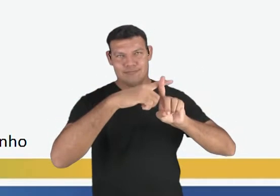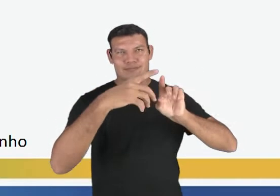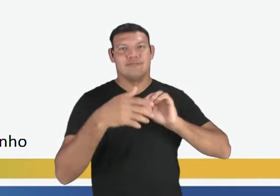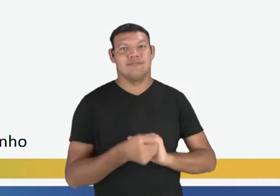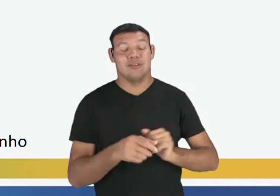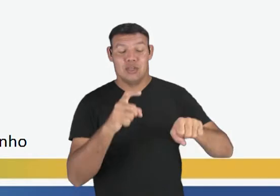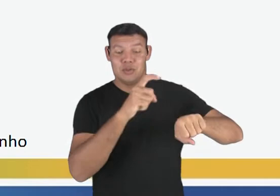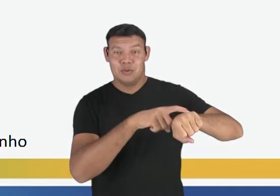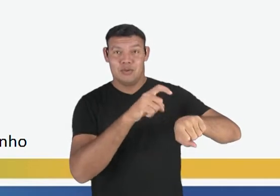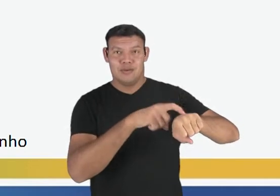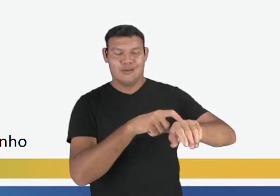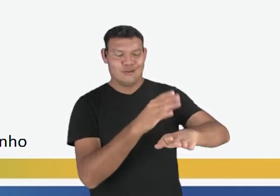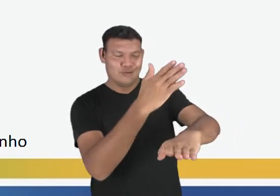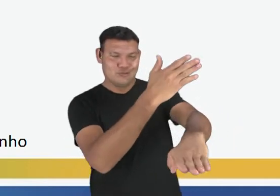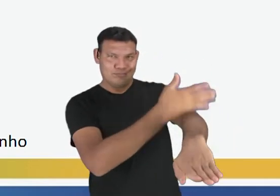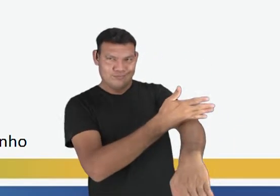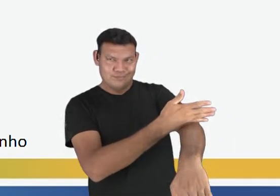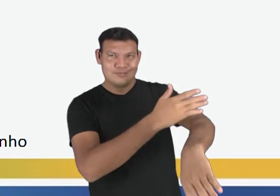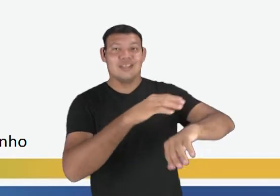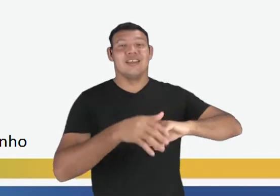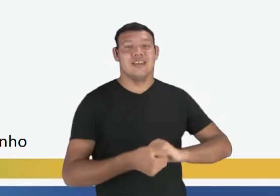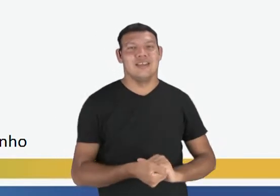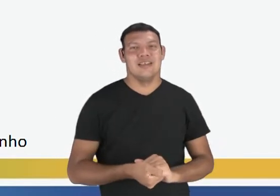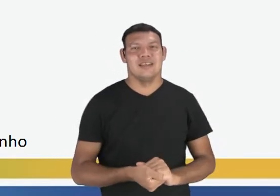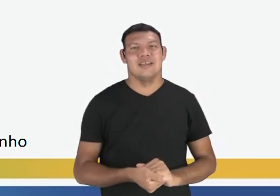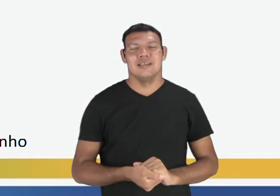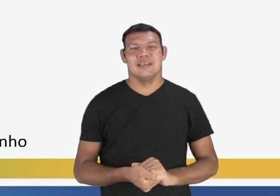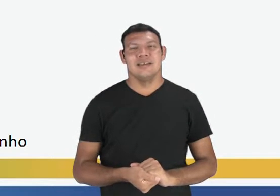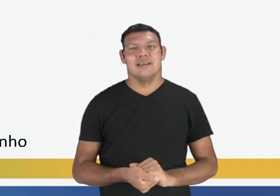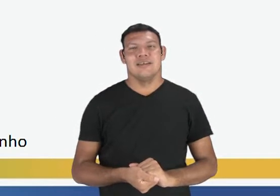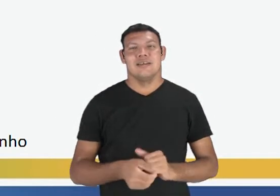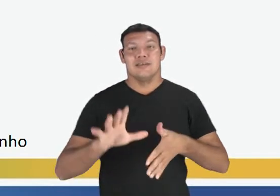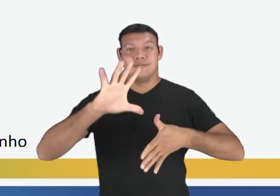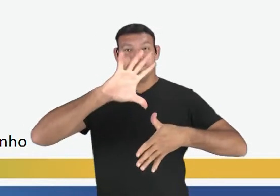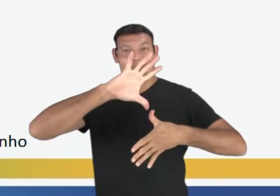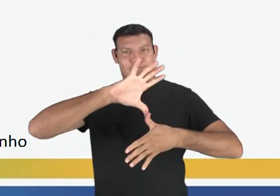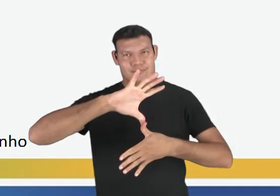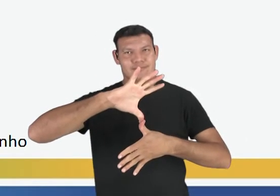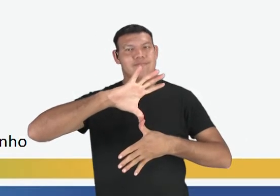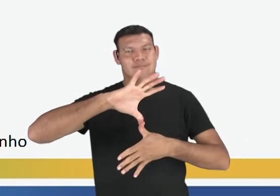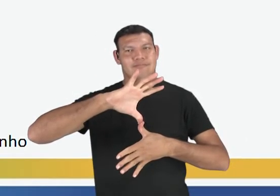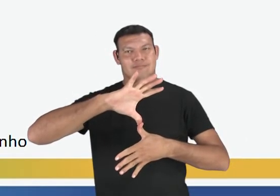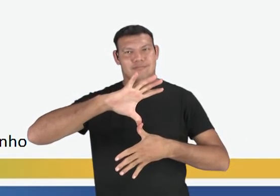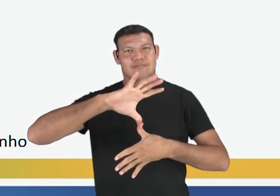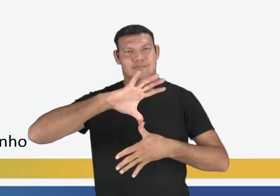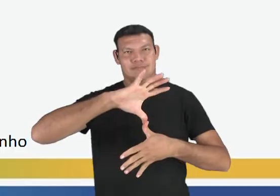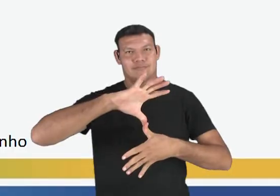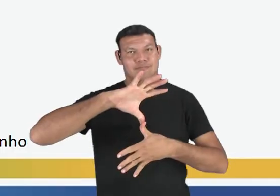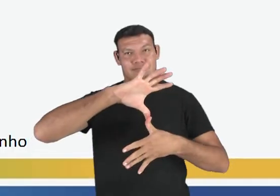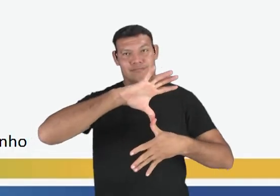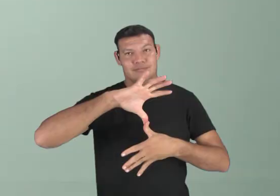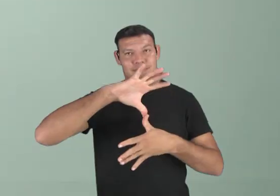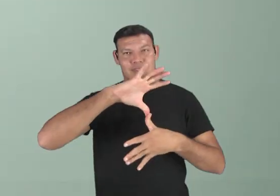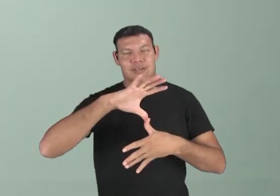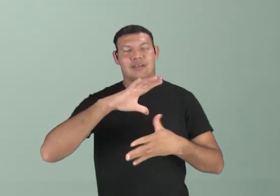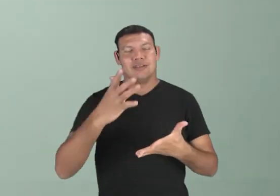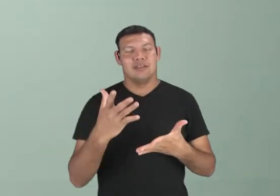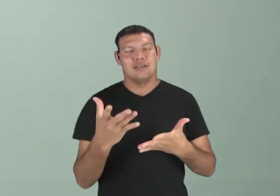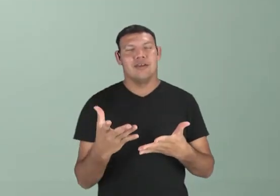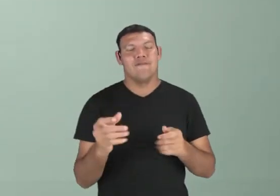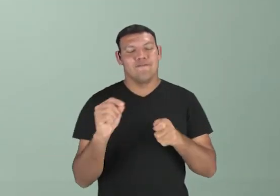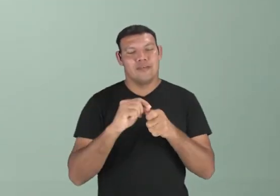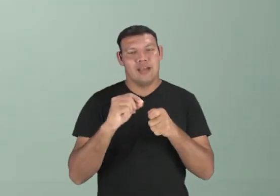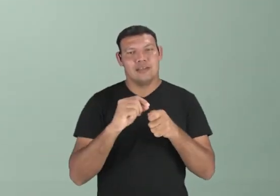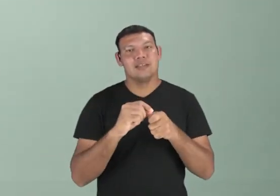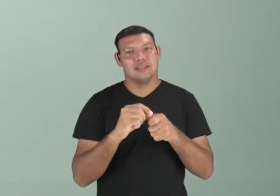nesse período da Idade Média foi quando a parte da cartografia de como você projetar